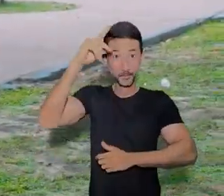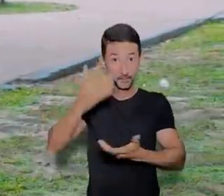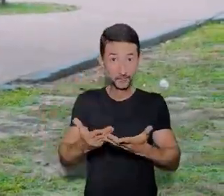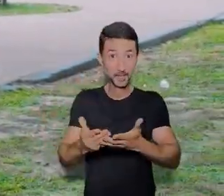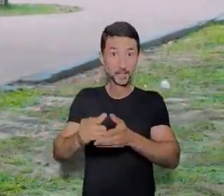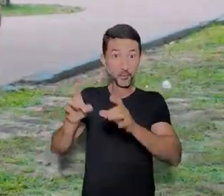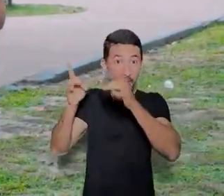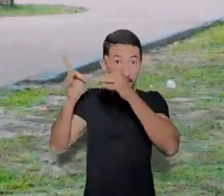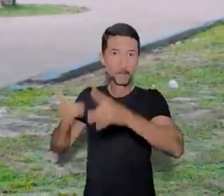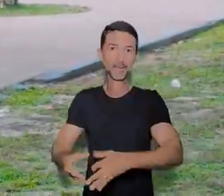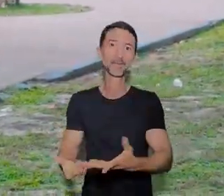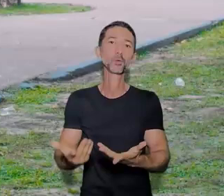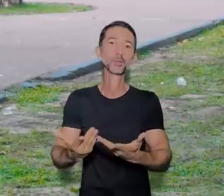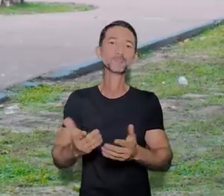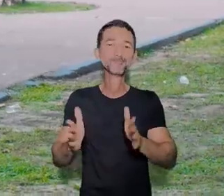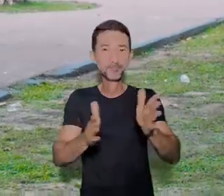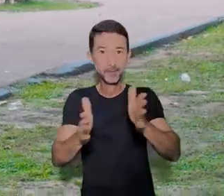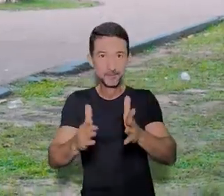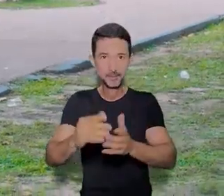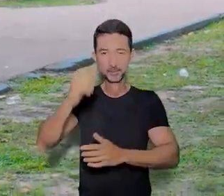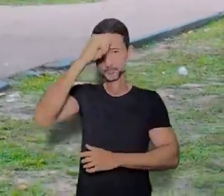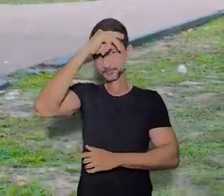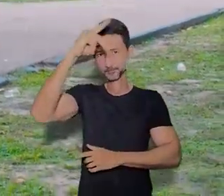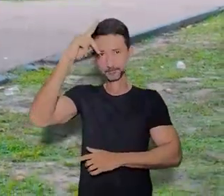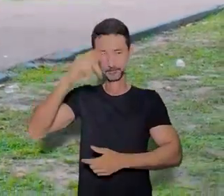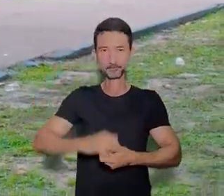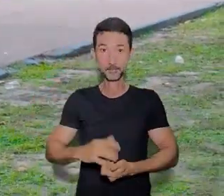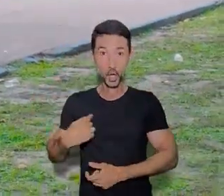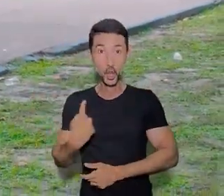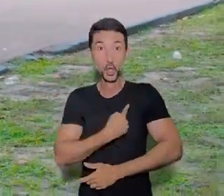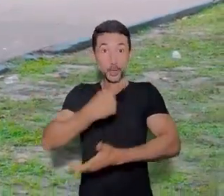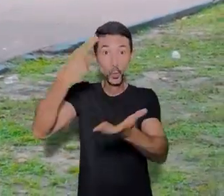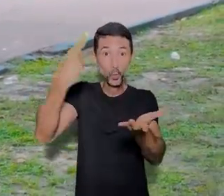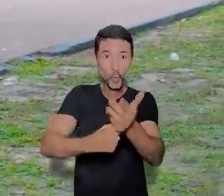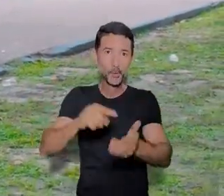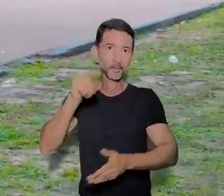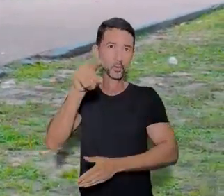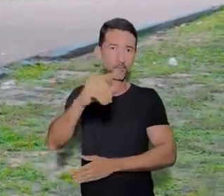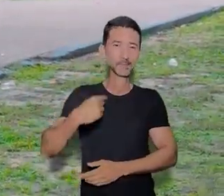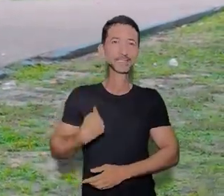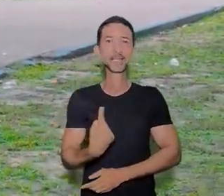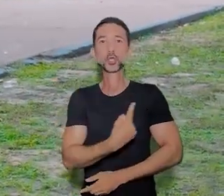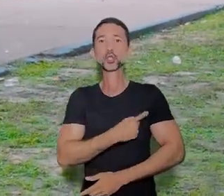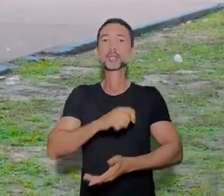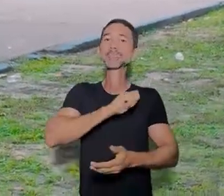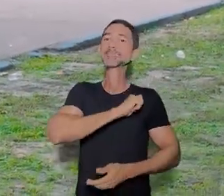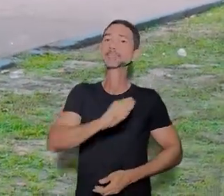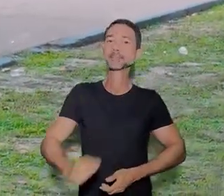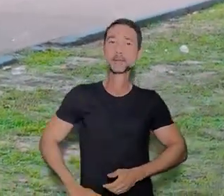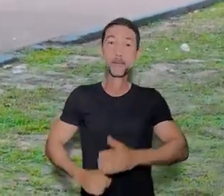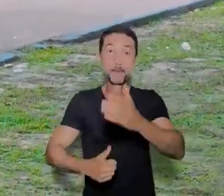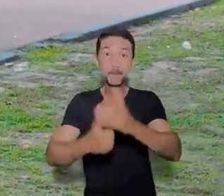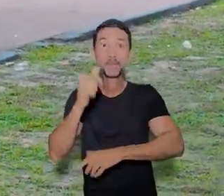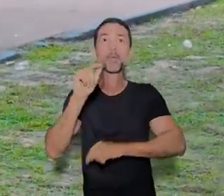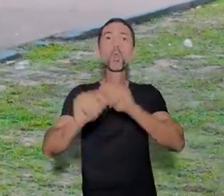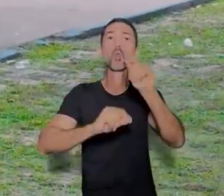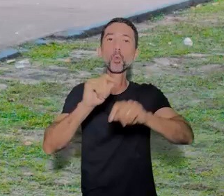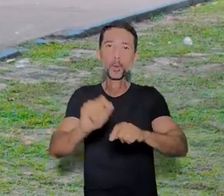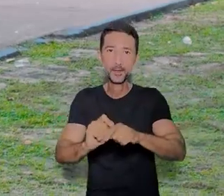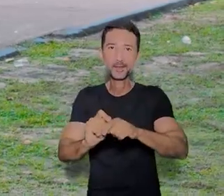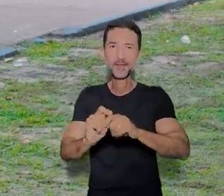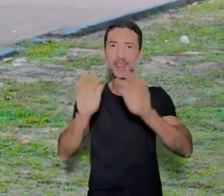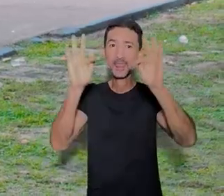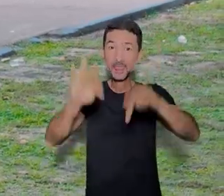atual prefeito, que vai largar o mandato no meio se for reeleito, nós temos compromisso com você e com a Ananindeua. E o primeiro deles